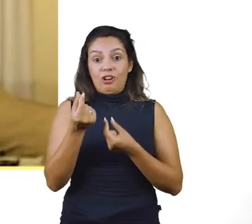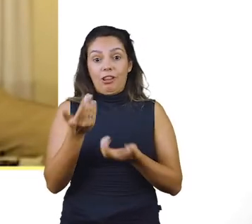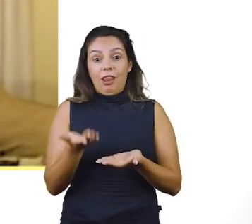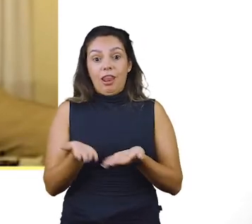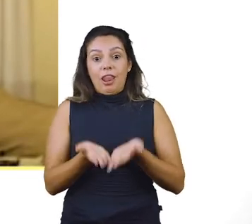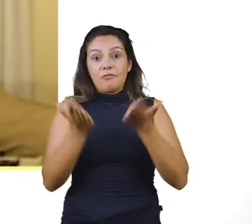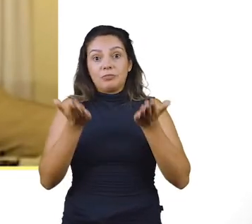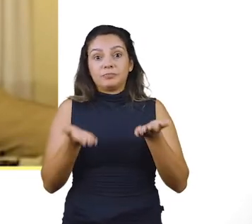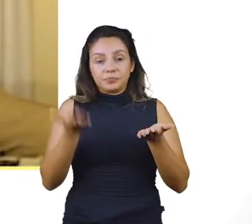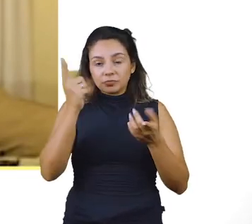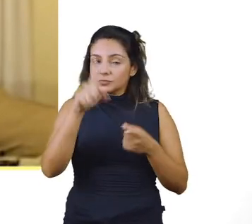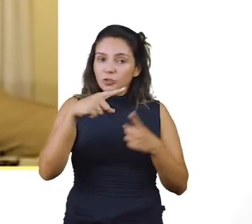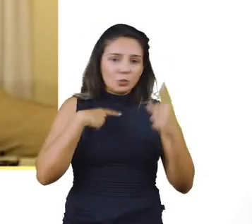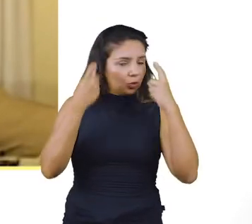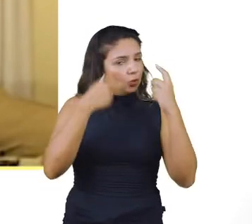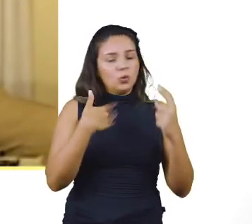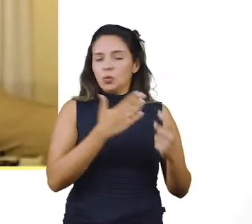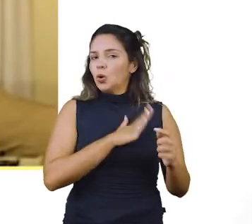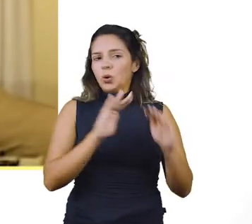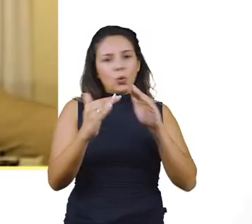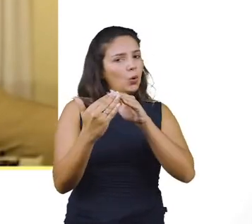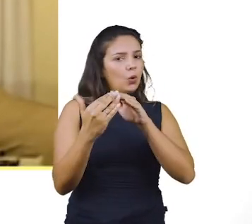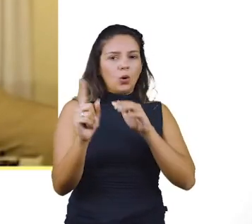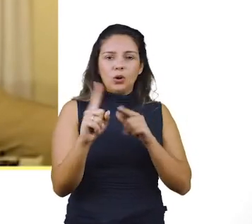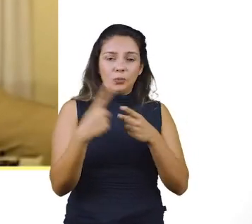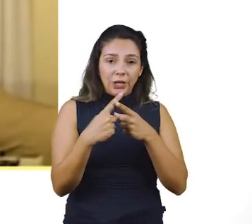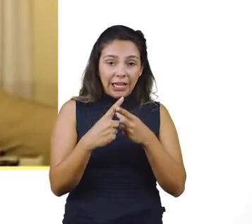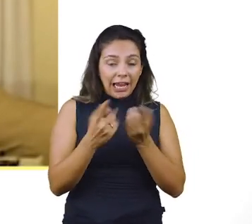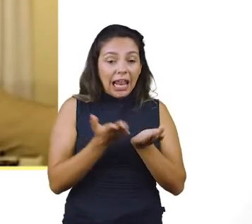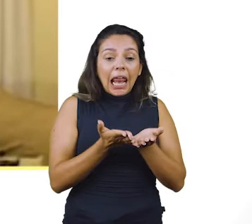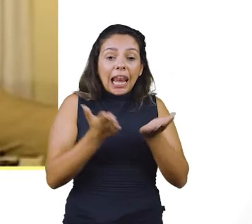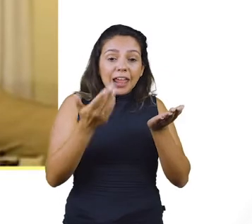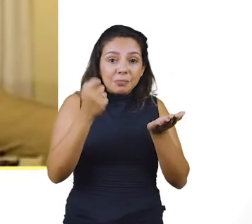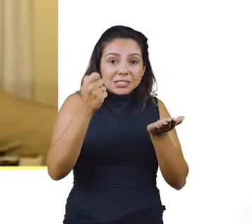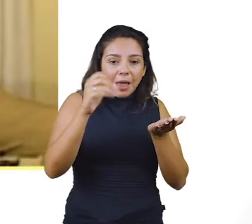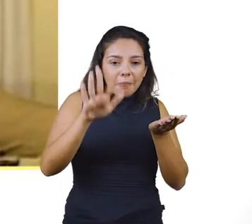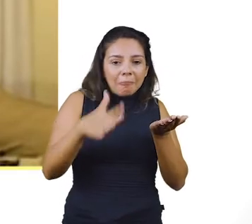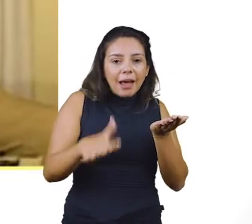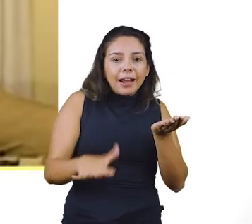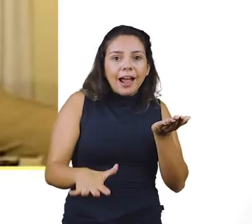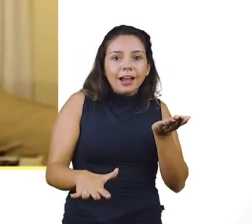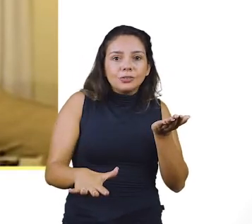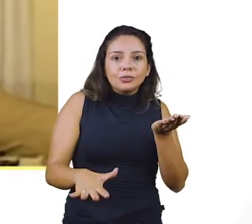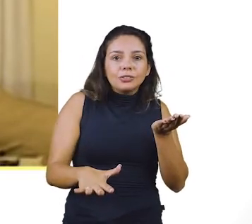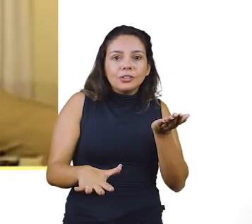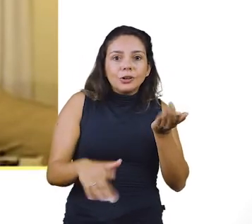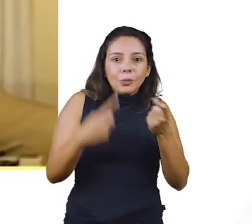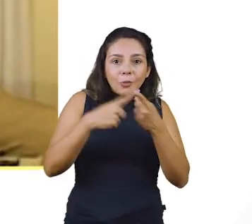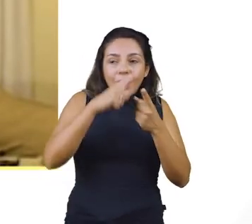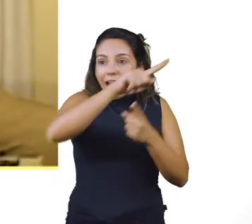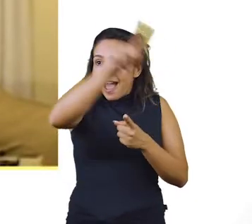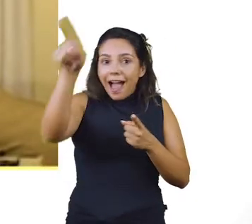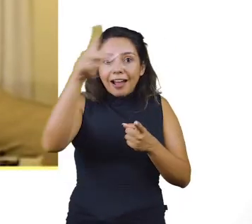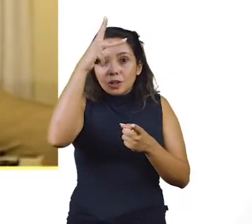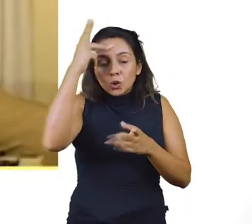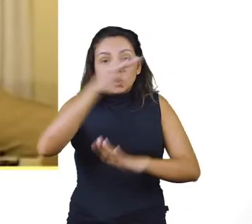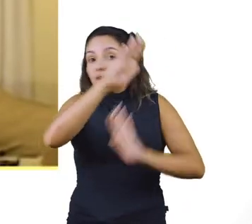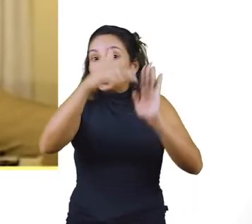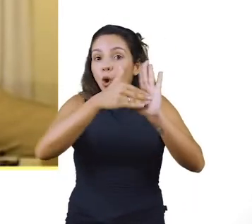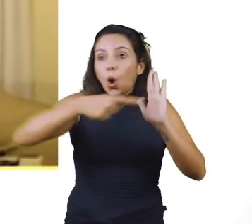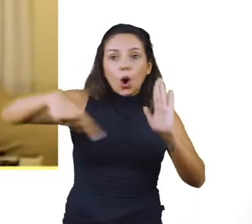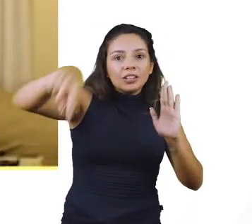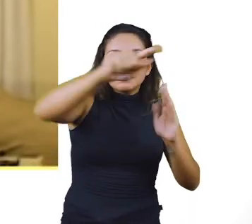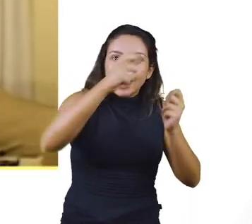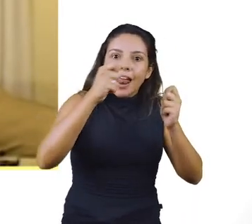fato me preocupa. Acho que o livro, pelo contrário, tem que ser cada vez mais barato e acessível. Não fazer com que ele